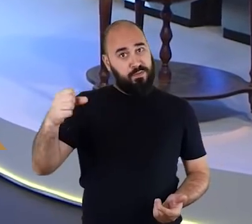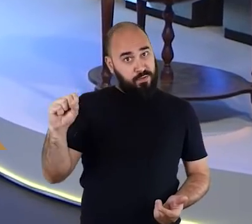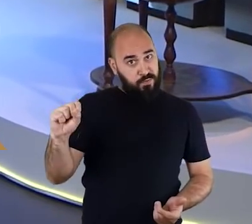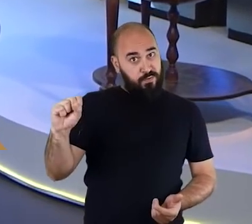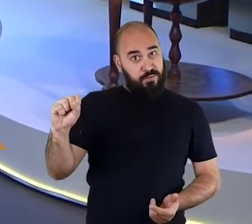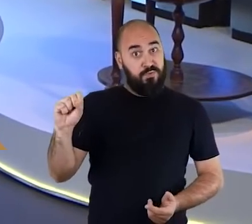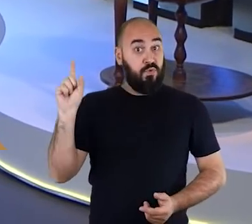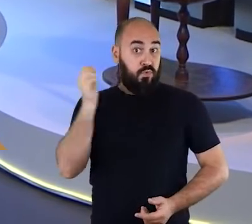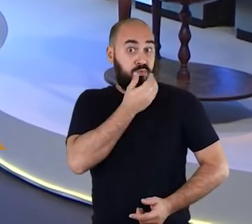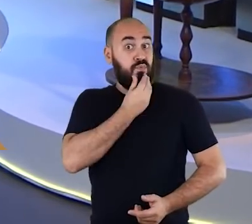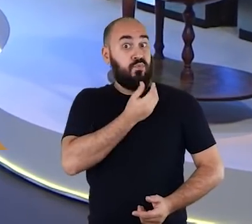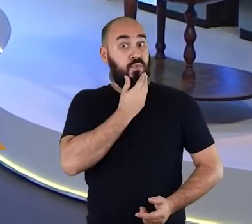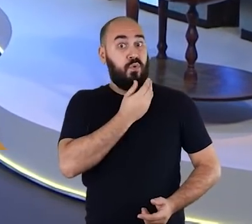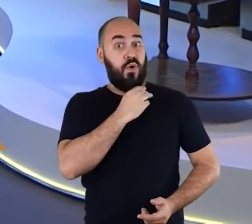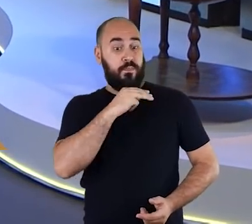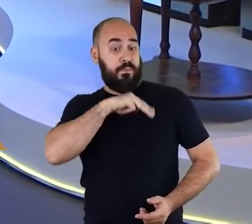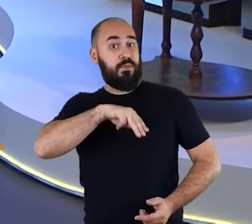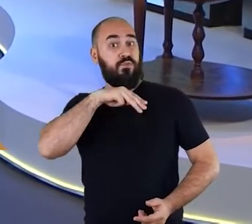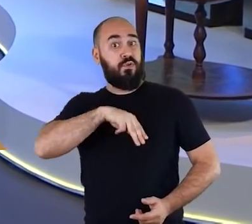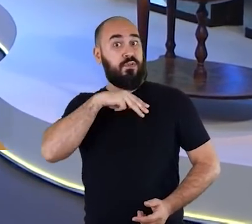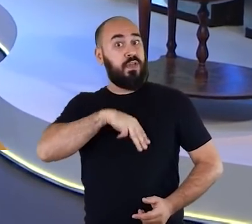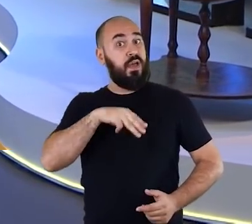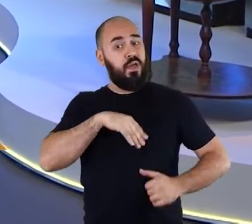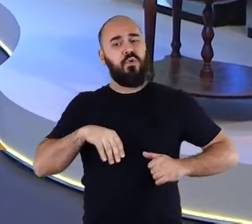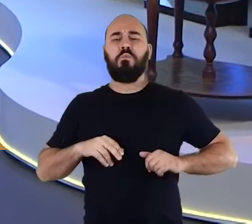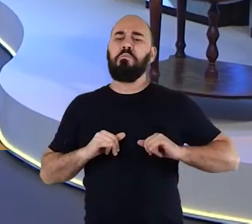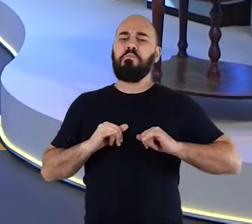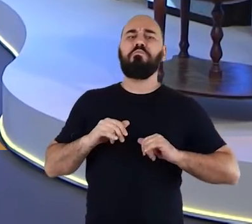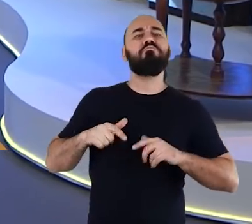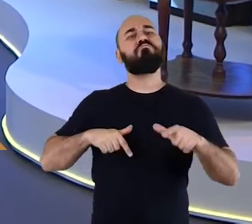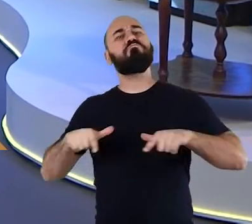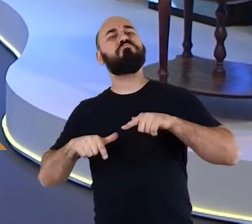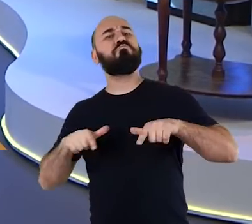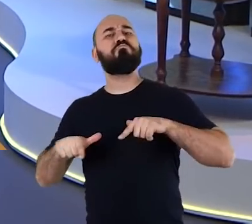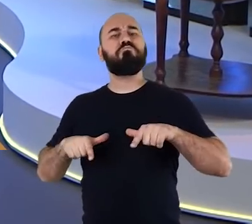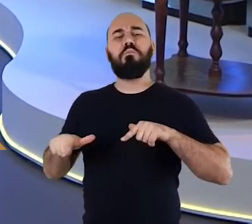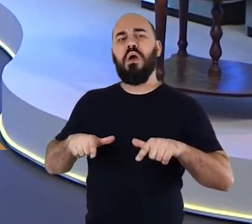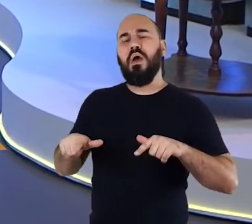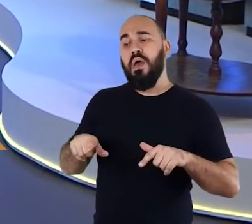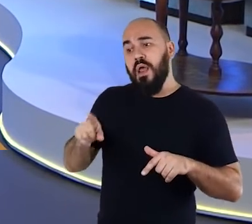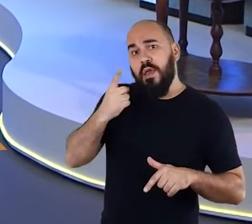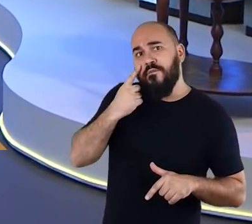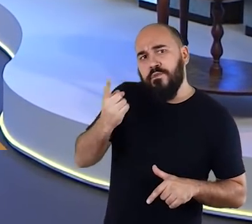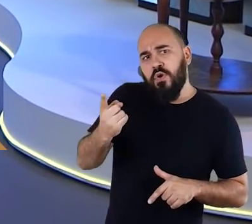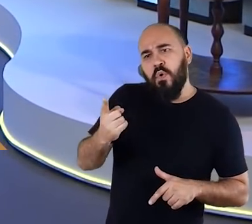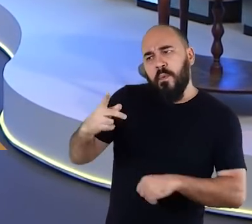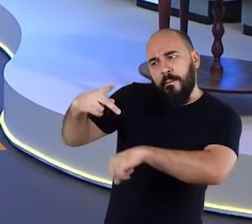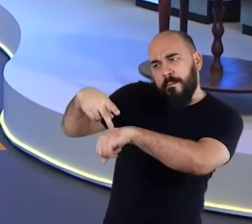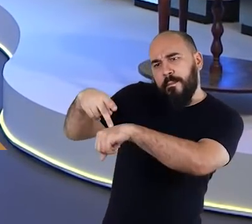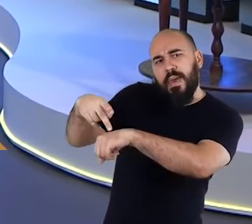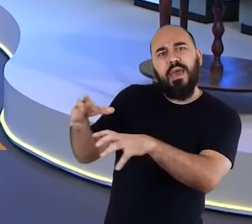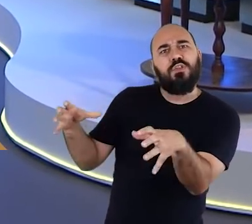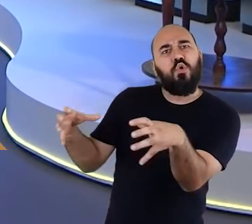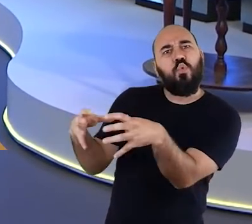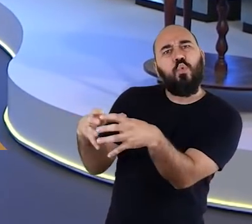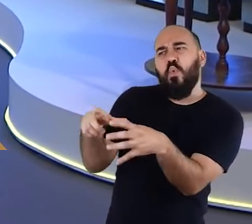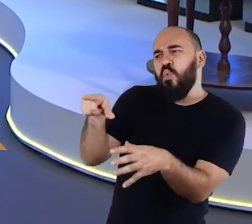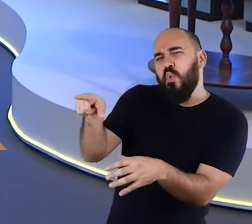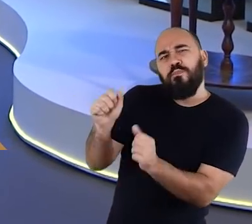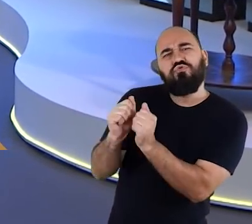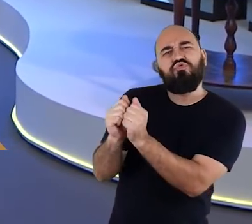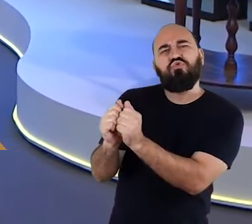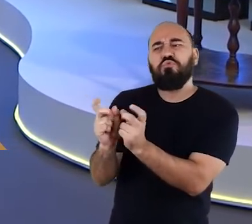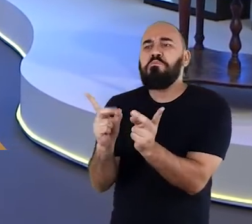missionário anglicano que estava ali. Ele viu a pedra no meio dos beduínos e ofereceu dinheiro ao líder da tribo